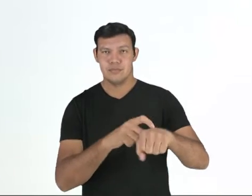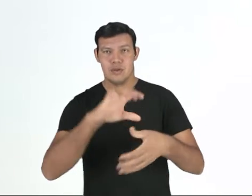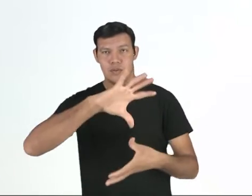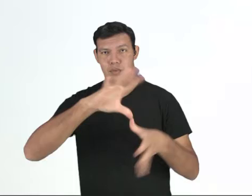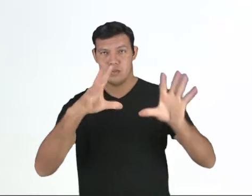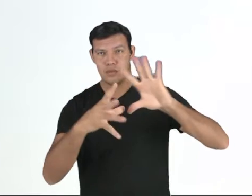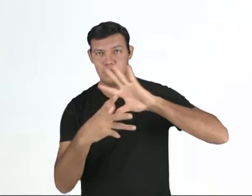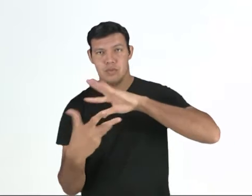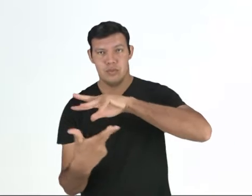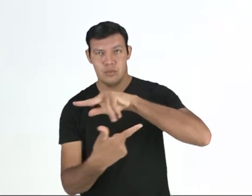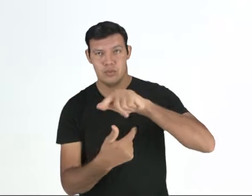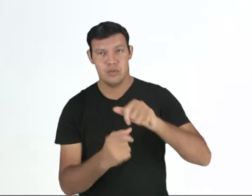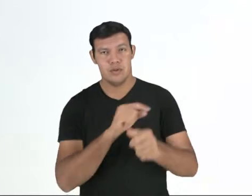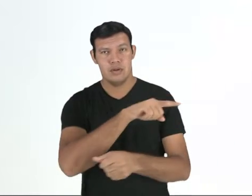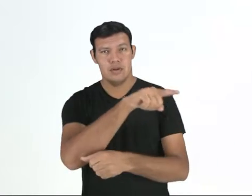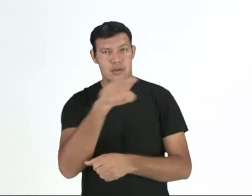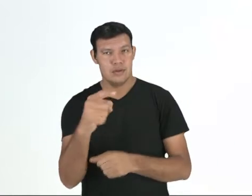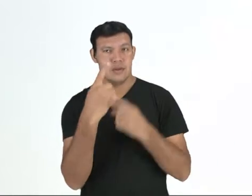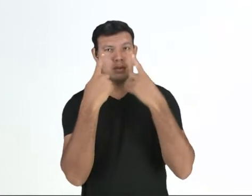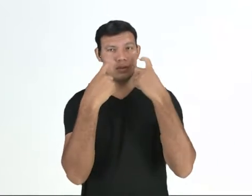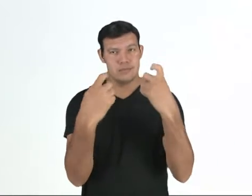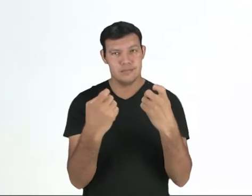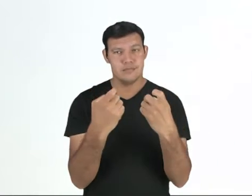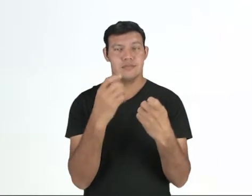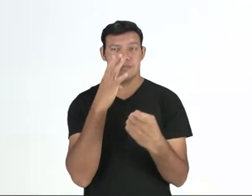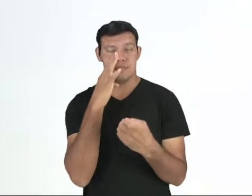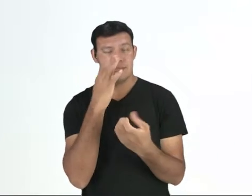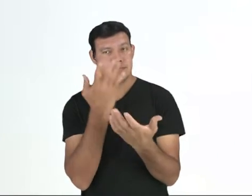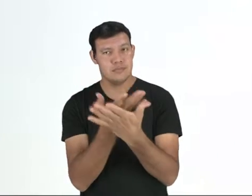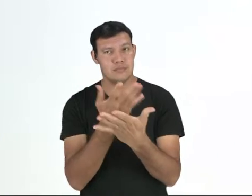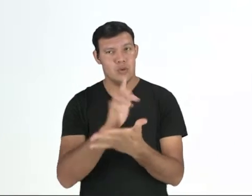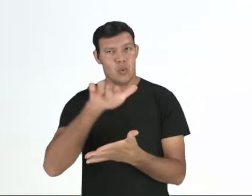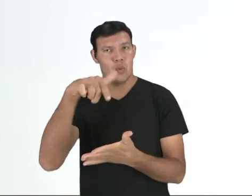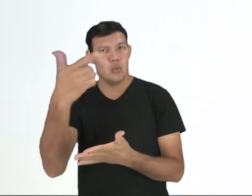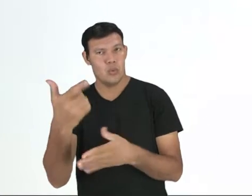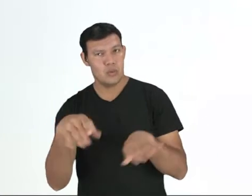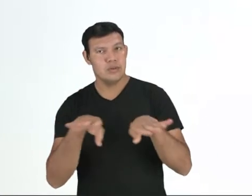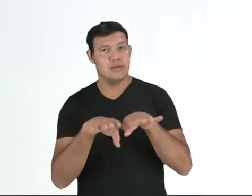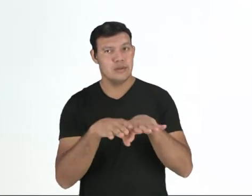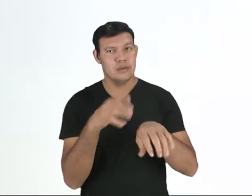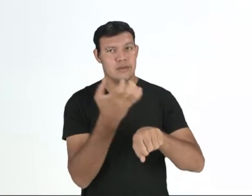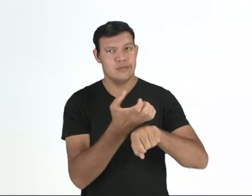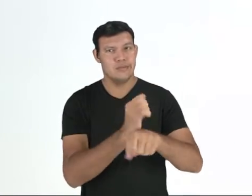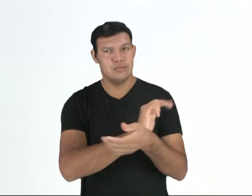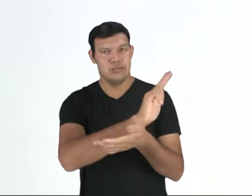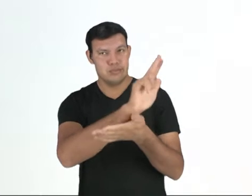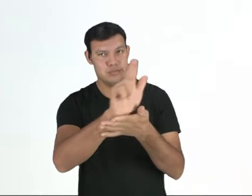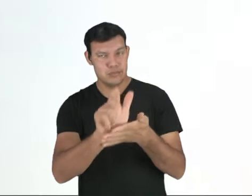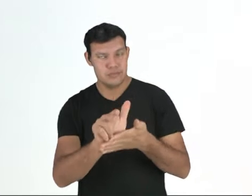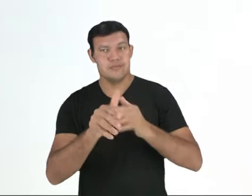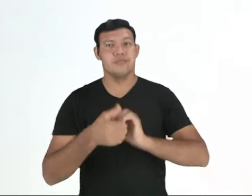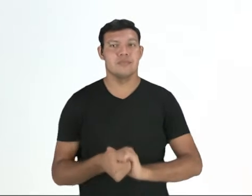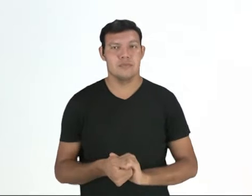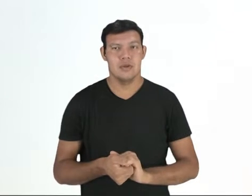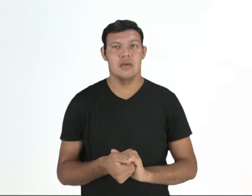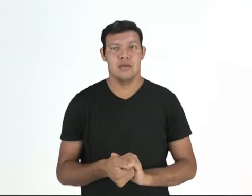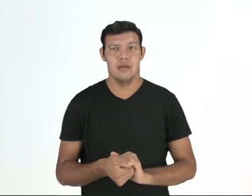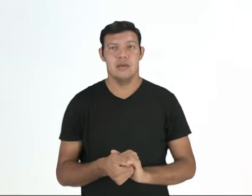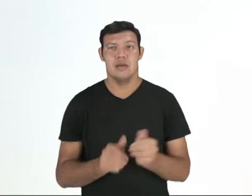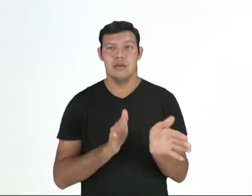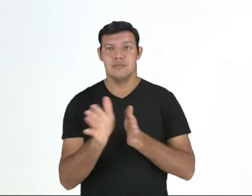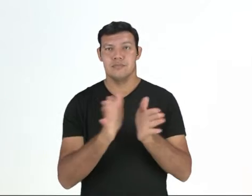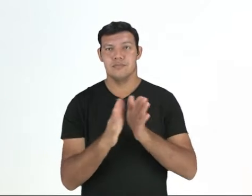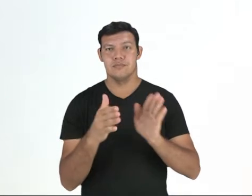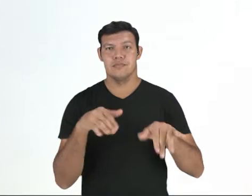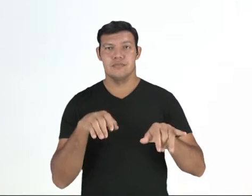Se você tiver interesse em assistir essa aula ou as outras aulas, né, tanto das outras disciplinas quanto a minha, elas vão estar disponíveis